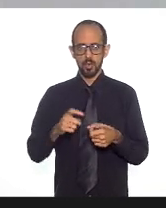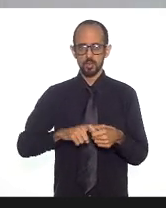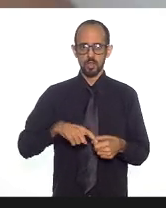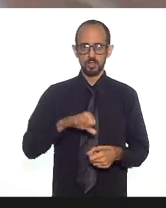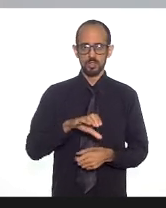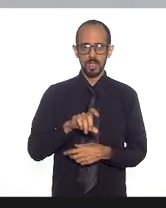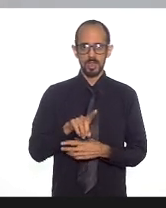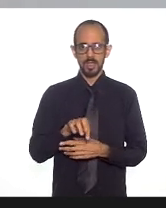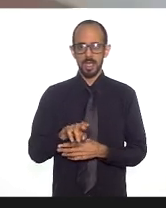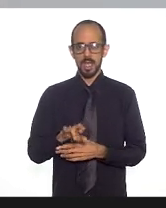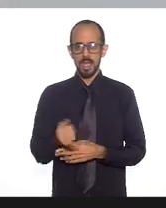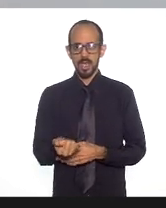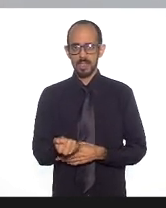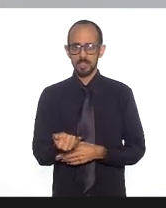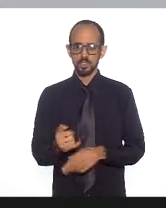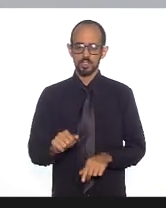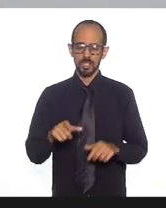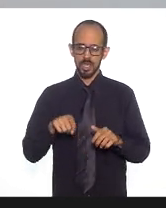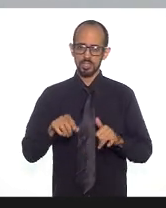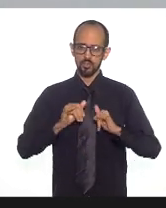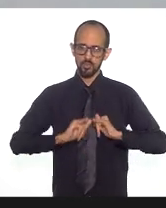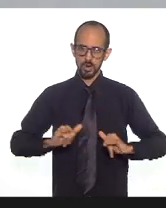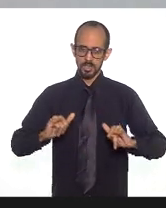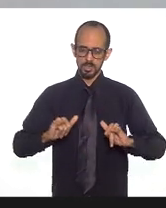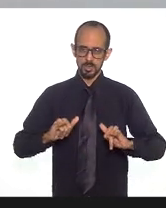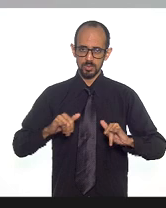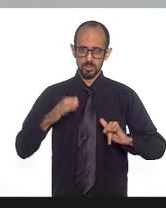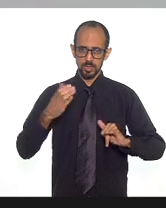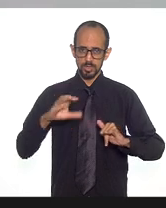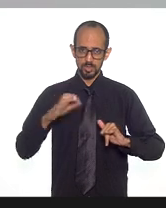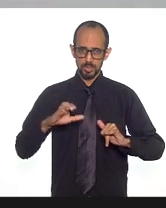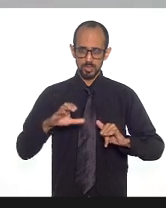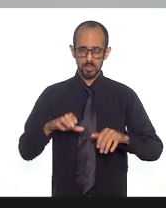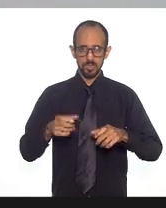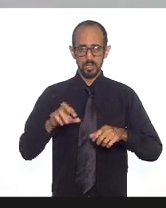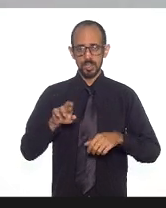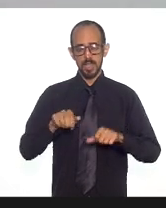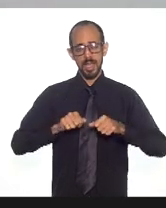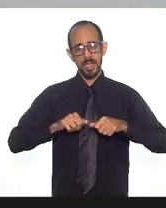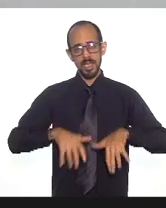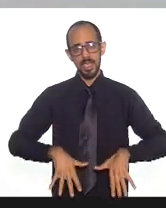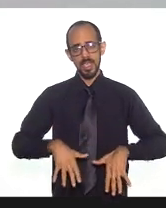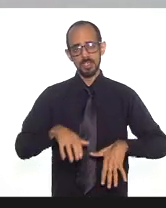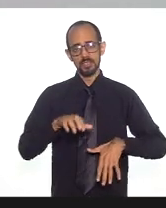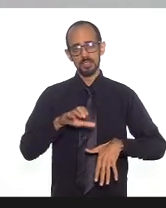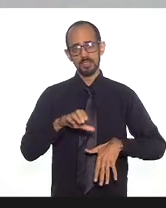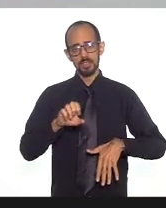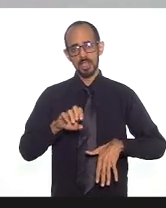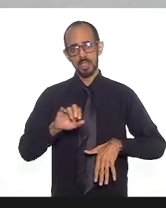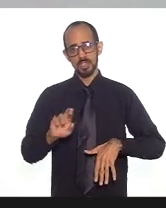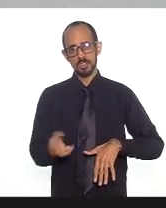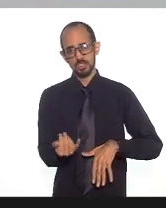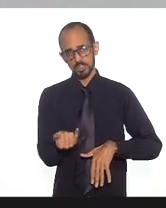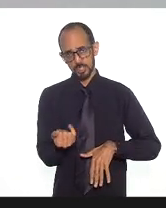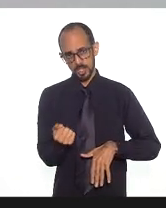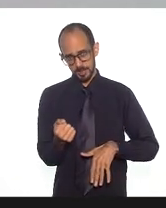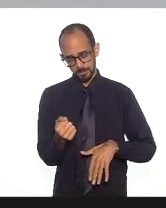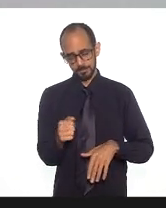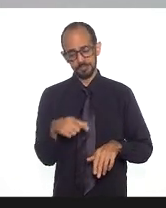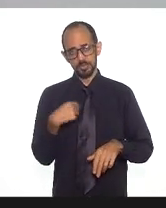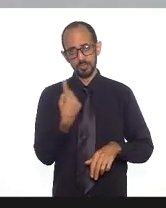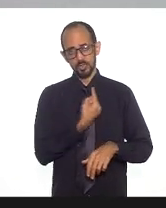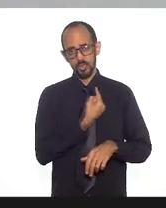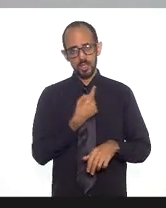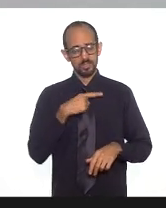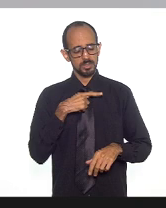divulgação científica, a extensão, a rede SEJA, também acaba sendo impactado com essas muitas mudanças. Então, a gente se solidariza